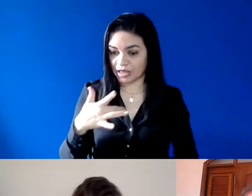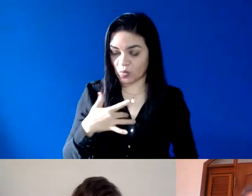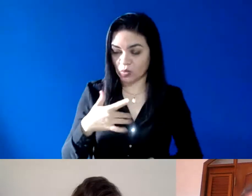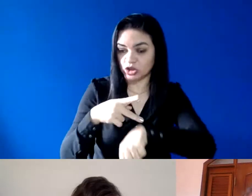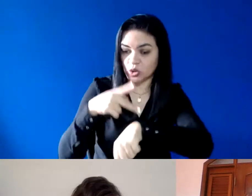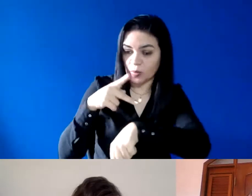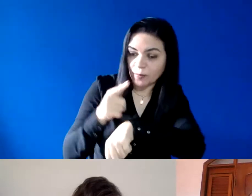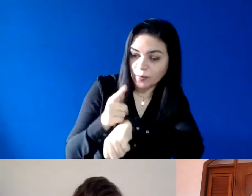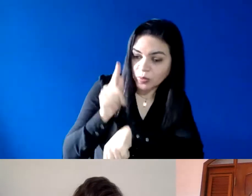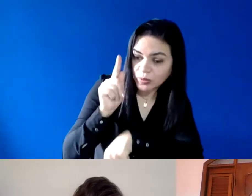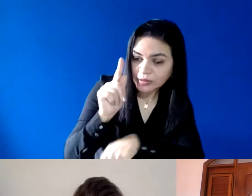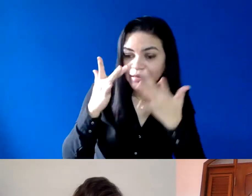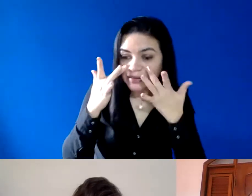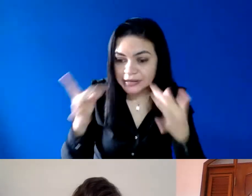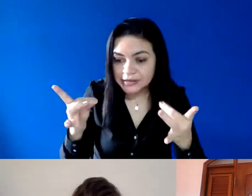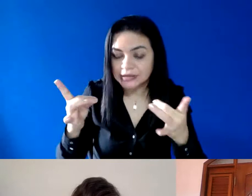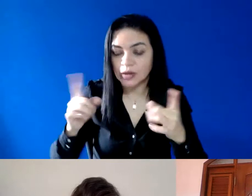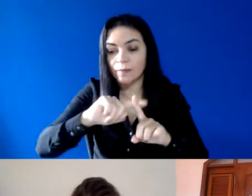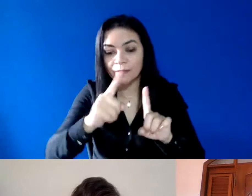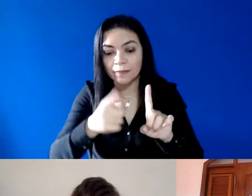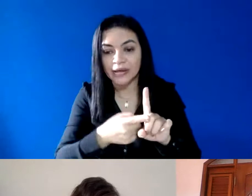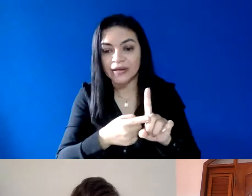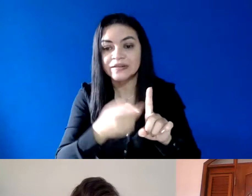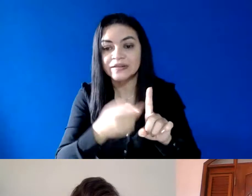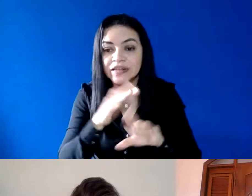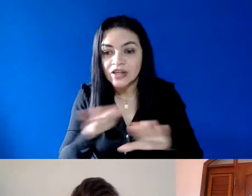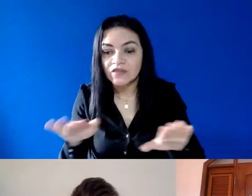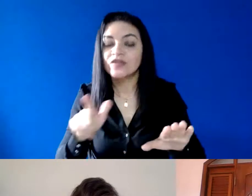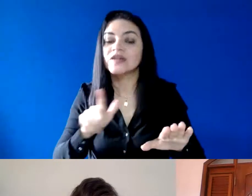atenção materno-infantil, ela vem com essa